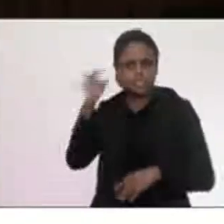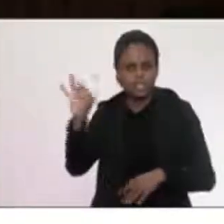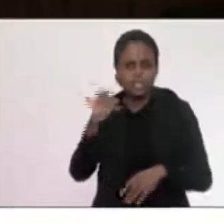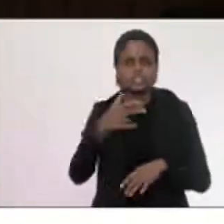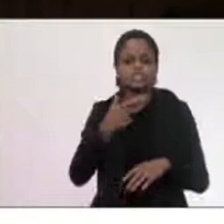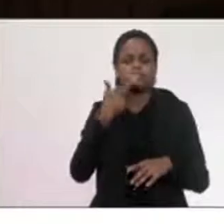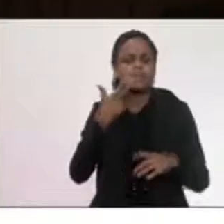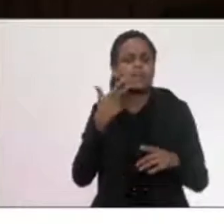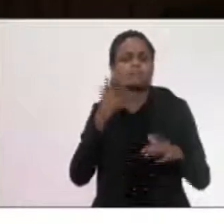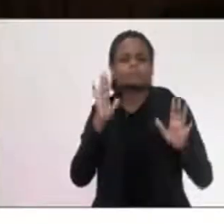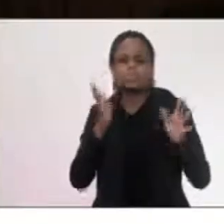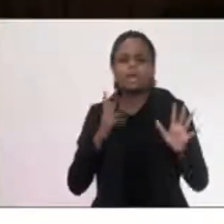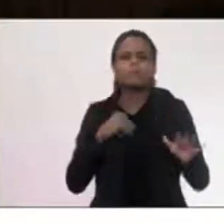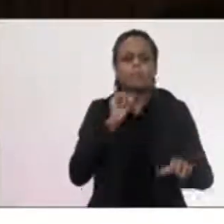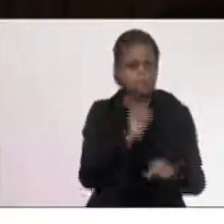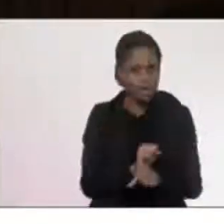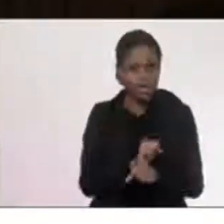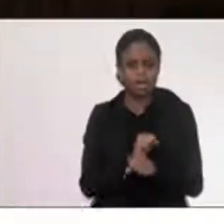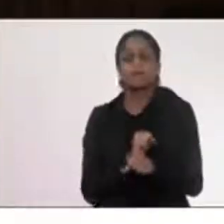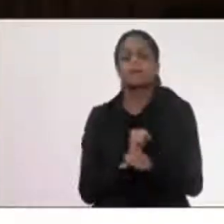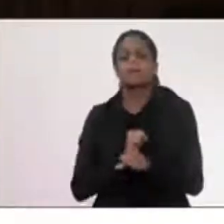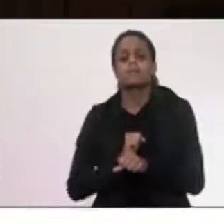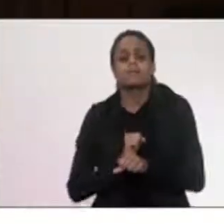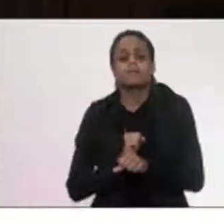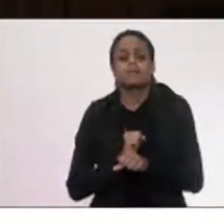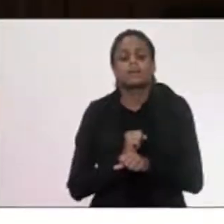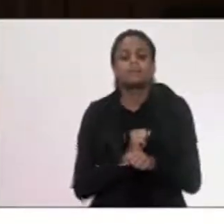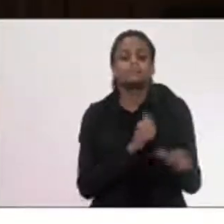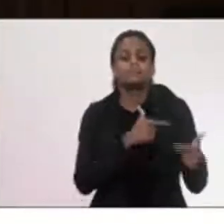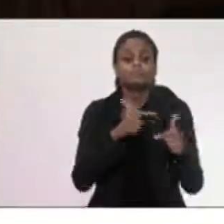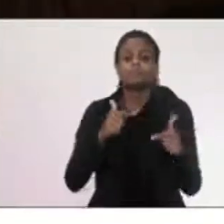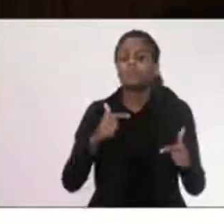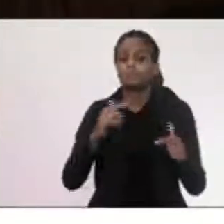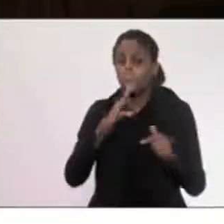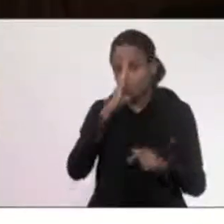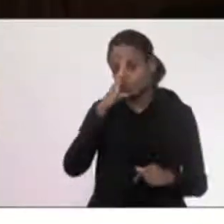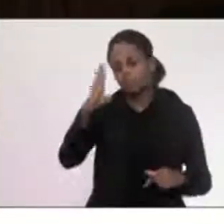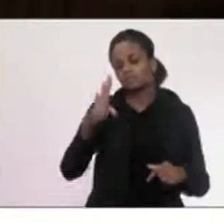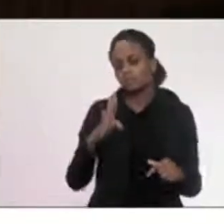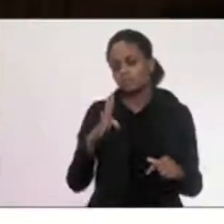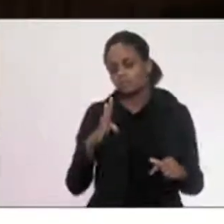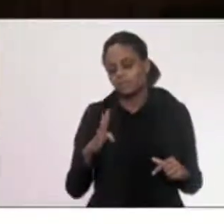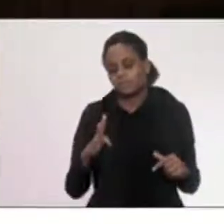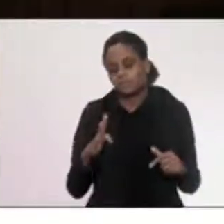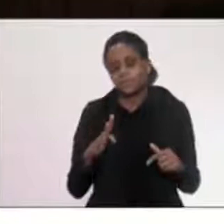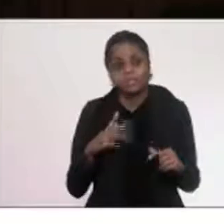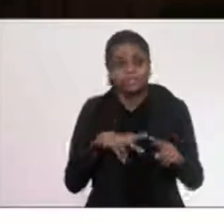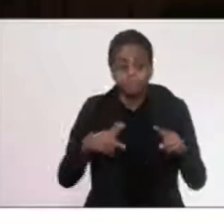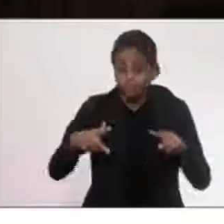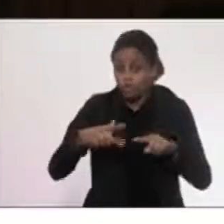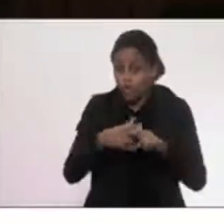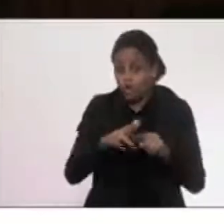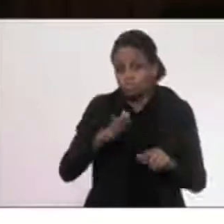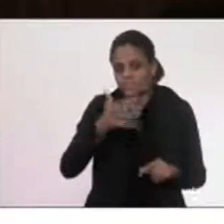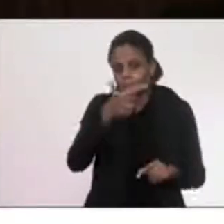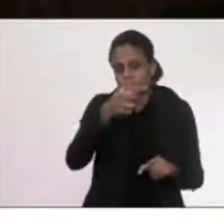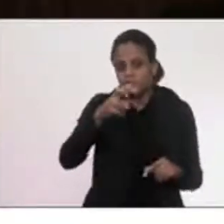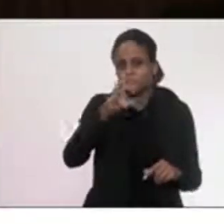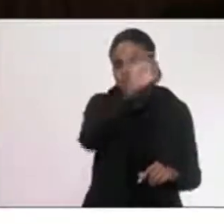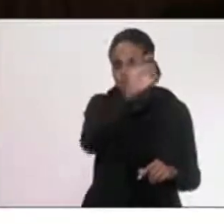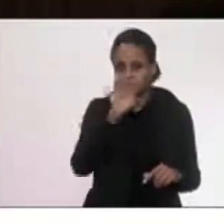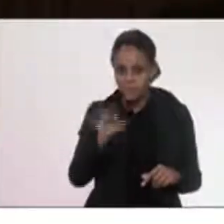ou comprometimento de atividades essenciais, esse corte, contingenciamento de quase 25% das